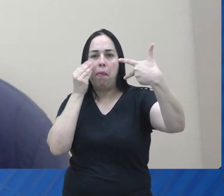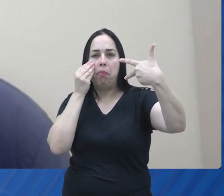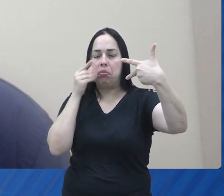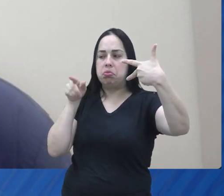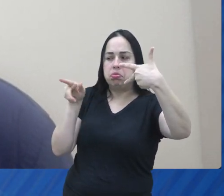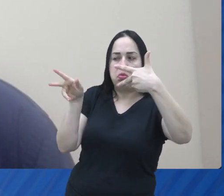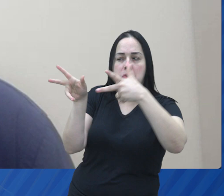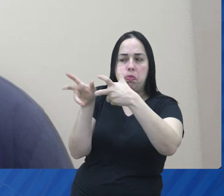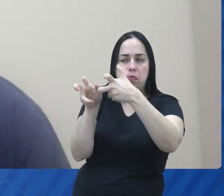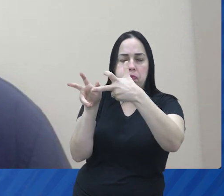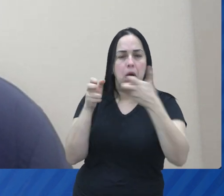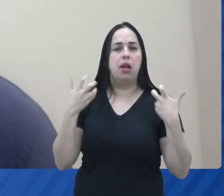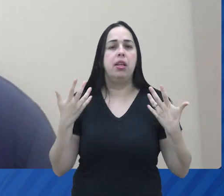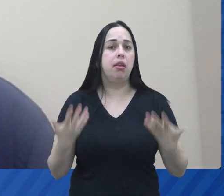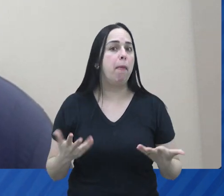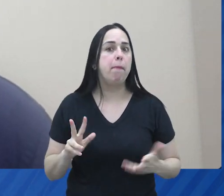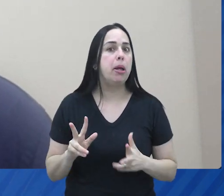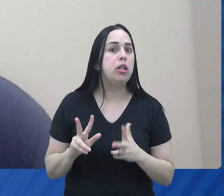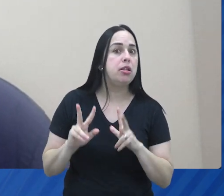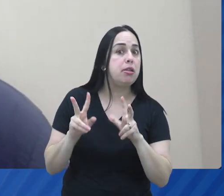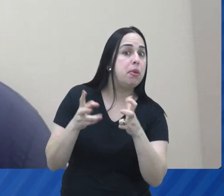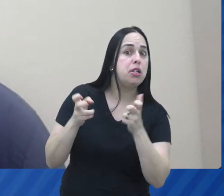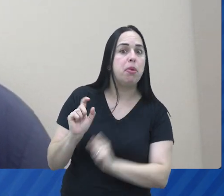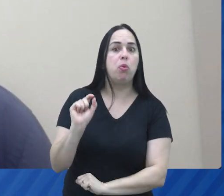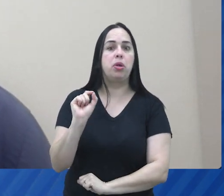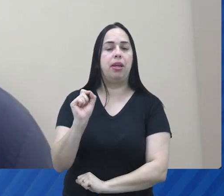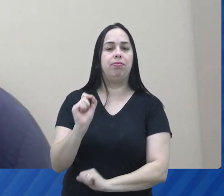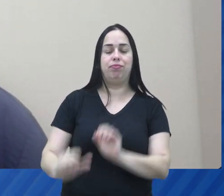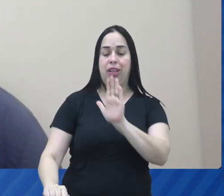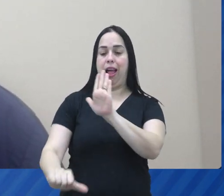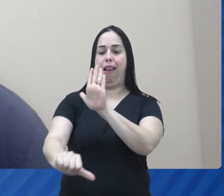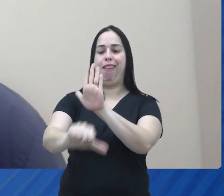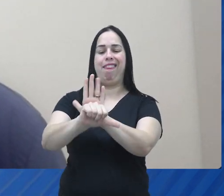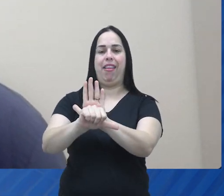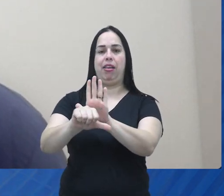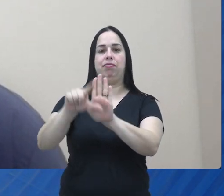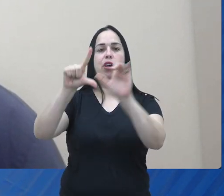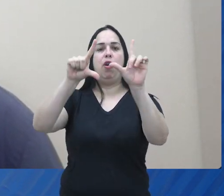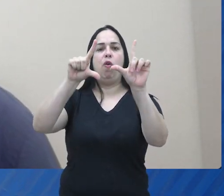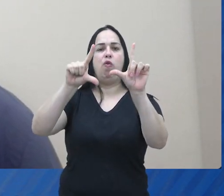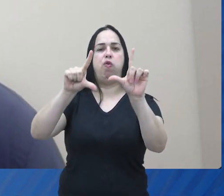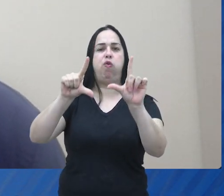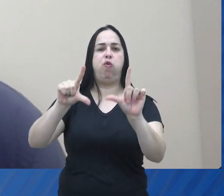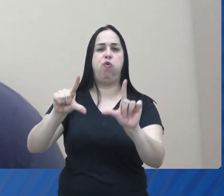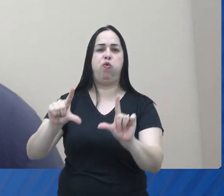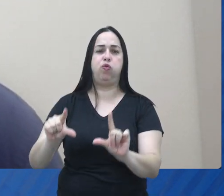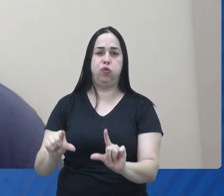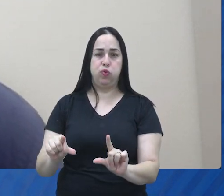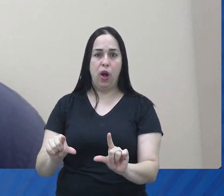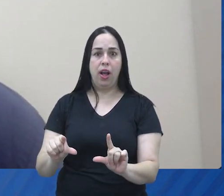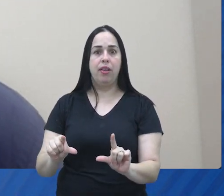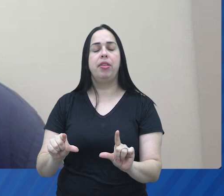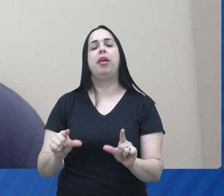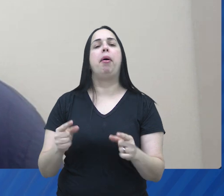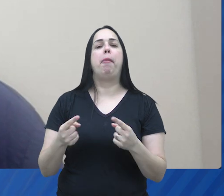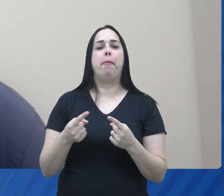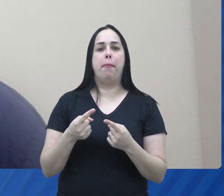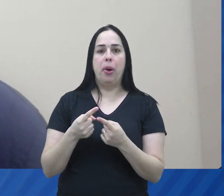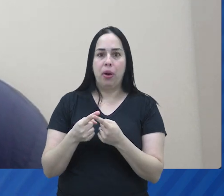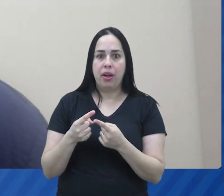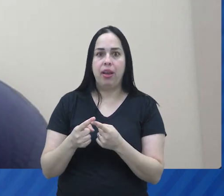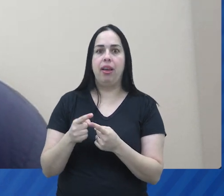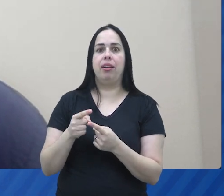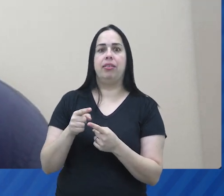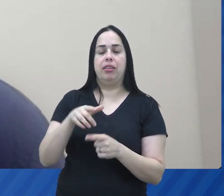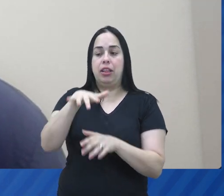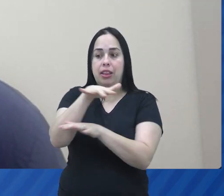se aproximando da pessoa. O que nós percebemos é que isso induz uma redução de crimes, né, de